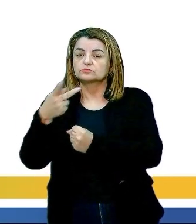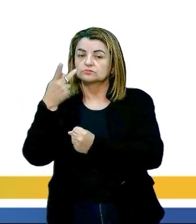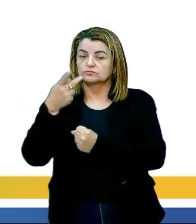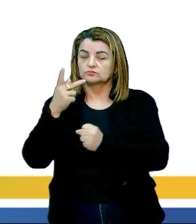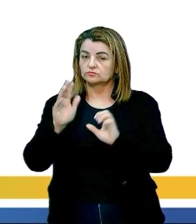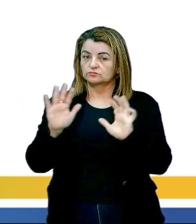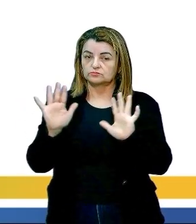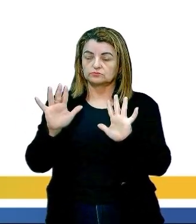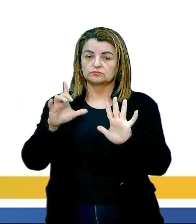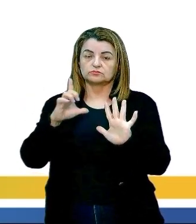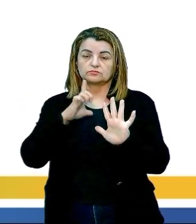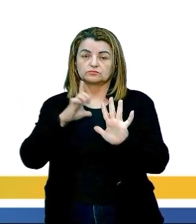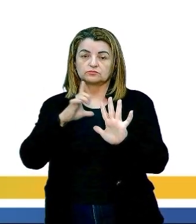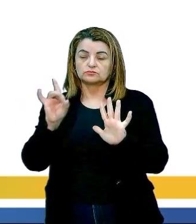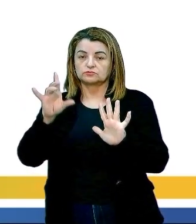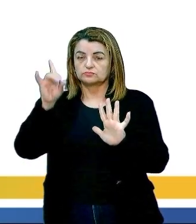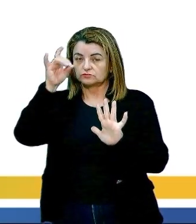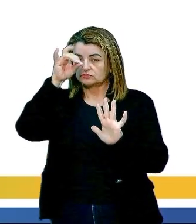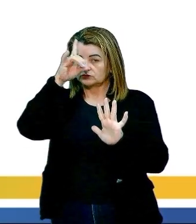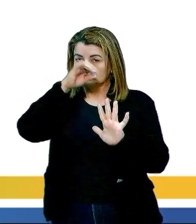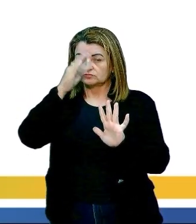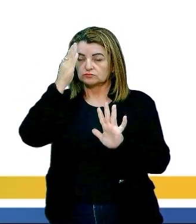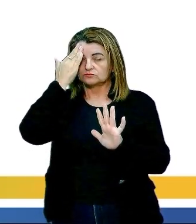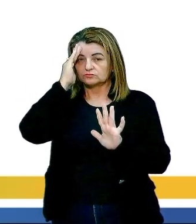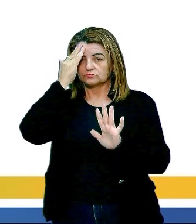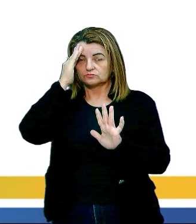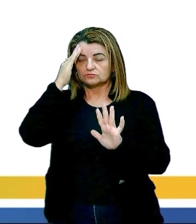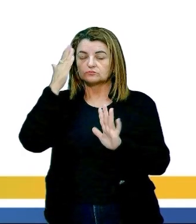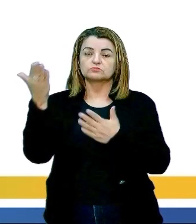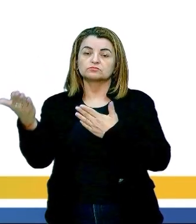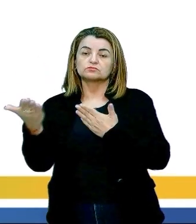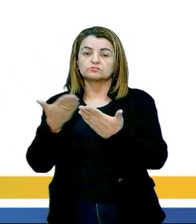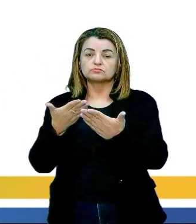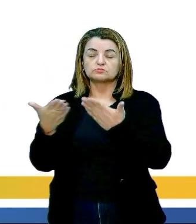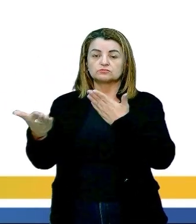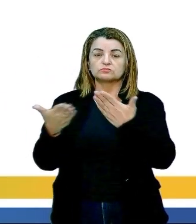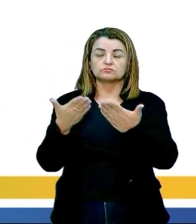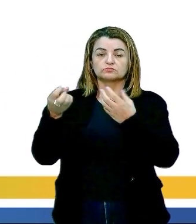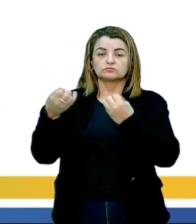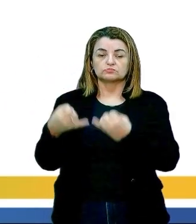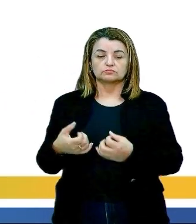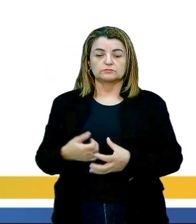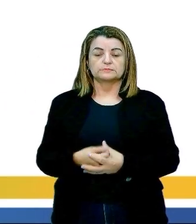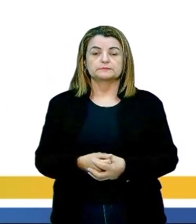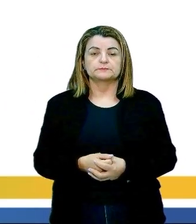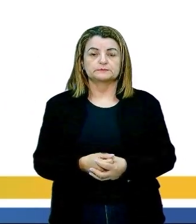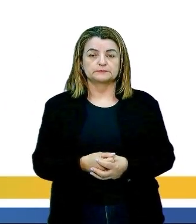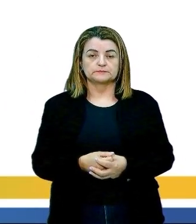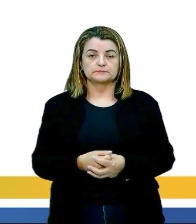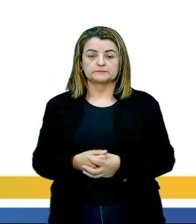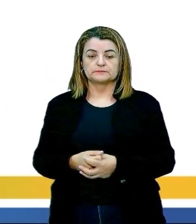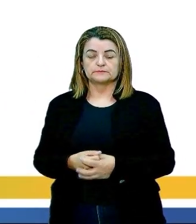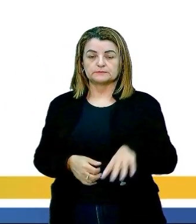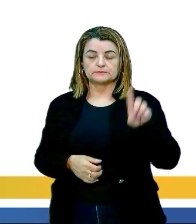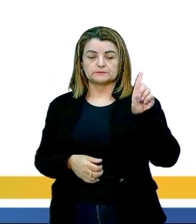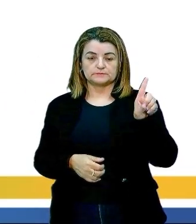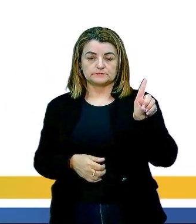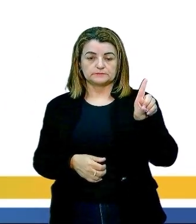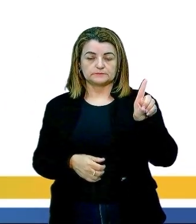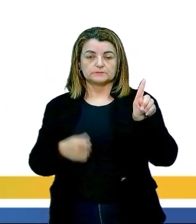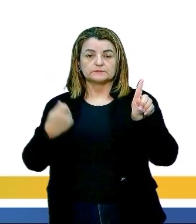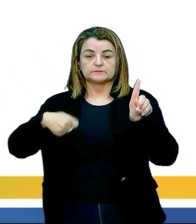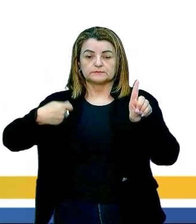fala, ok? Existe apenas essa dificuldade de compreensão entre um e outro falante, ok? Letra